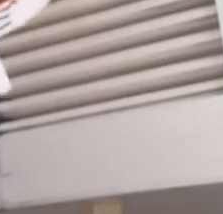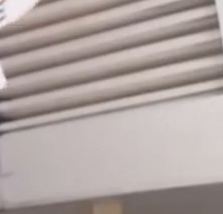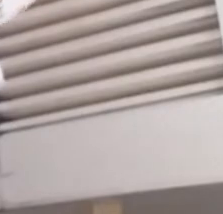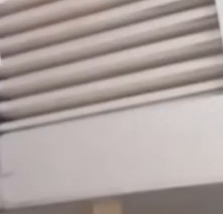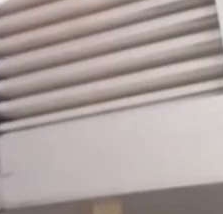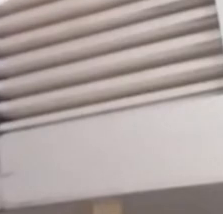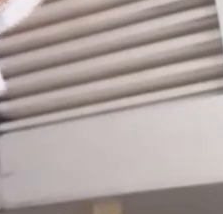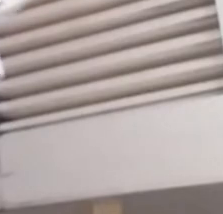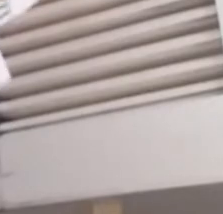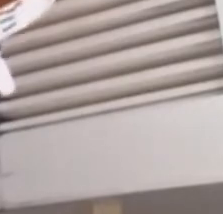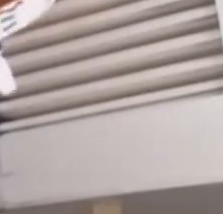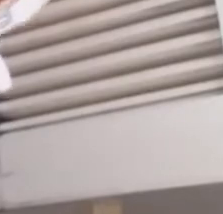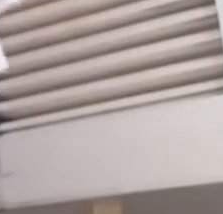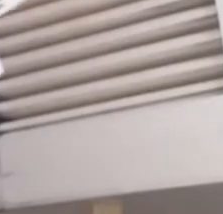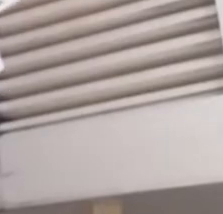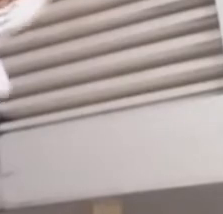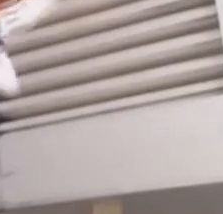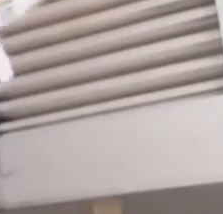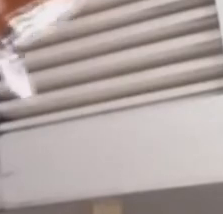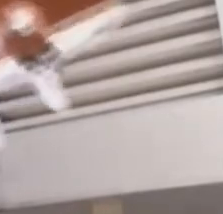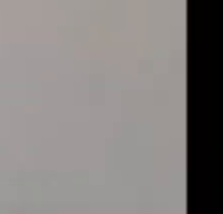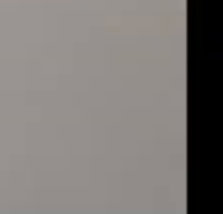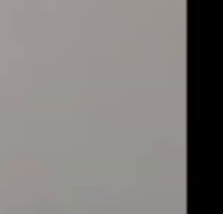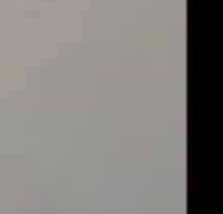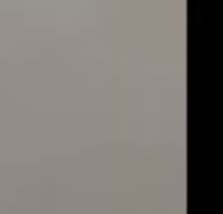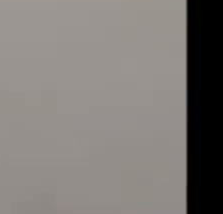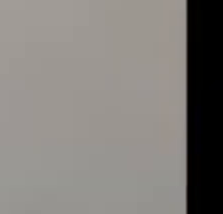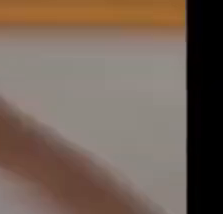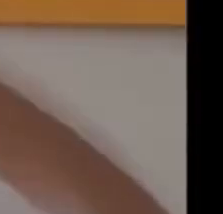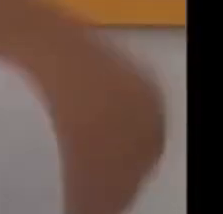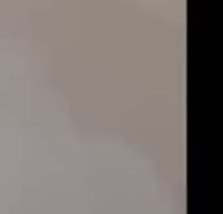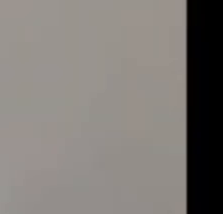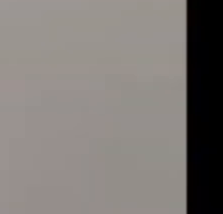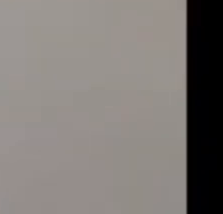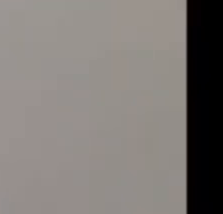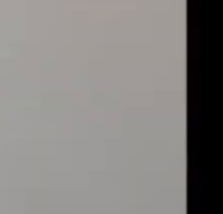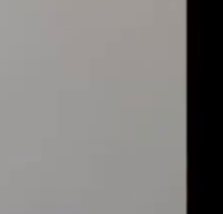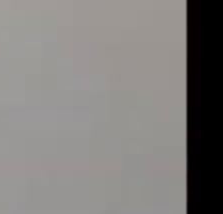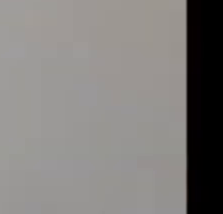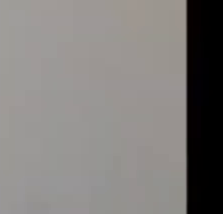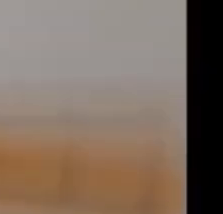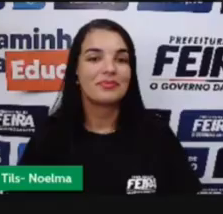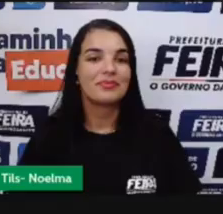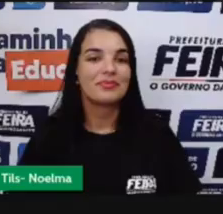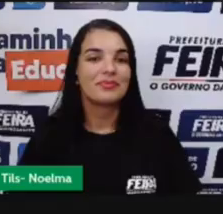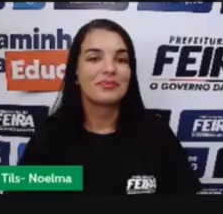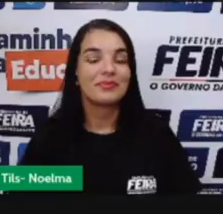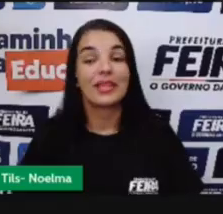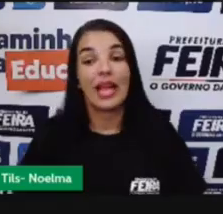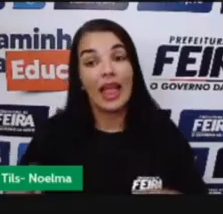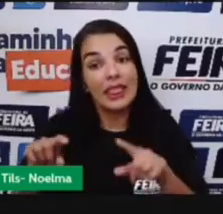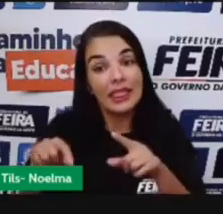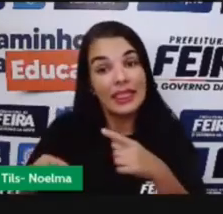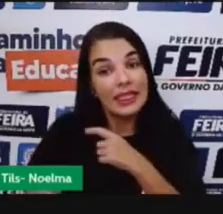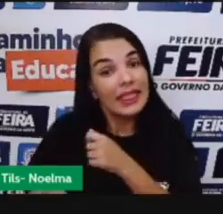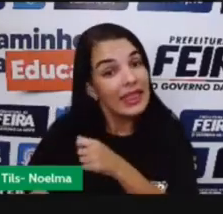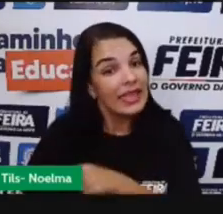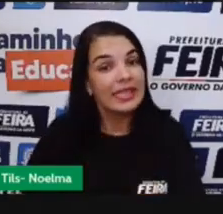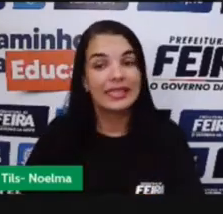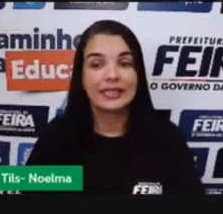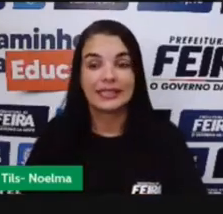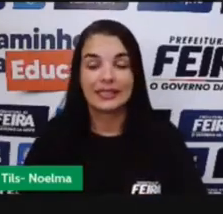divisão acaba nos naturais, meu senhor. Se eu tenho 33. A divisão é uma